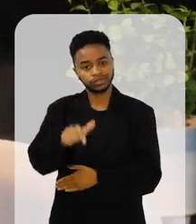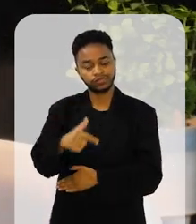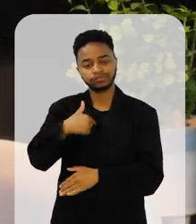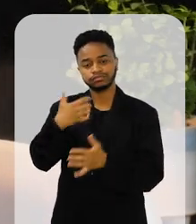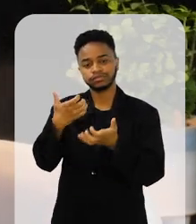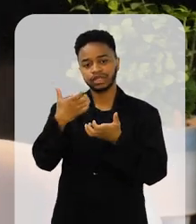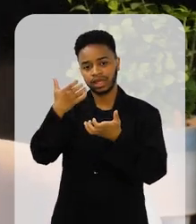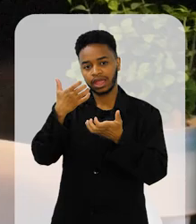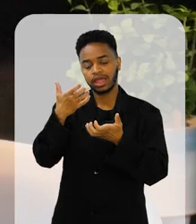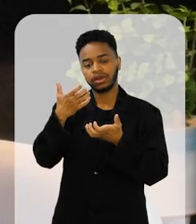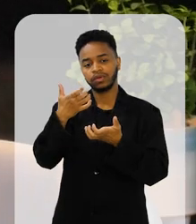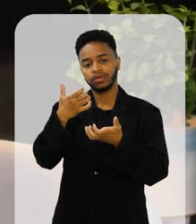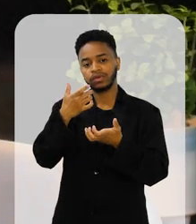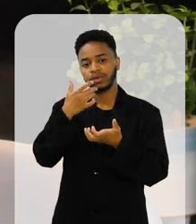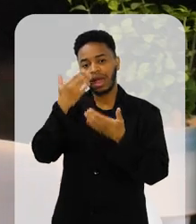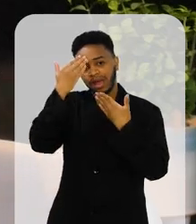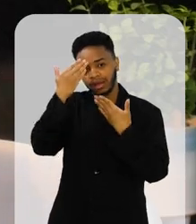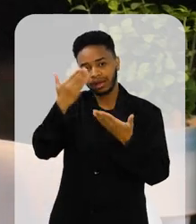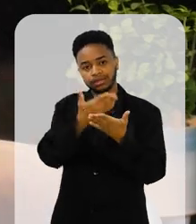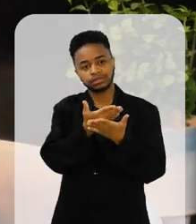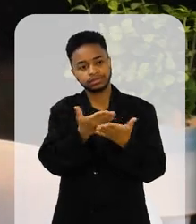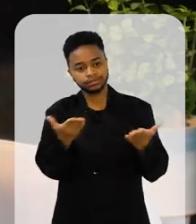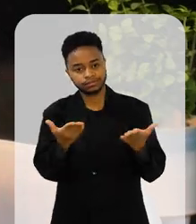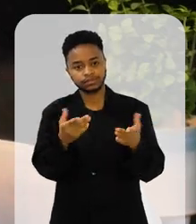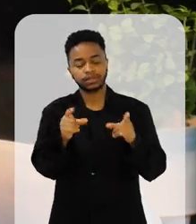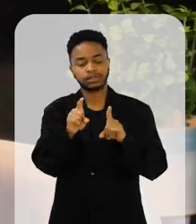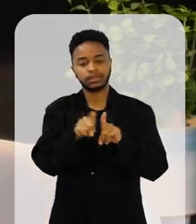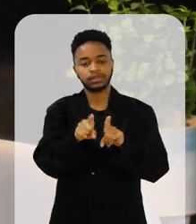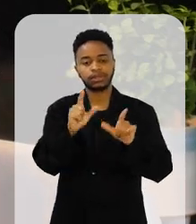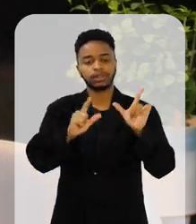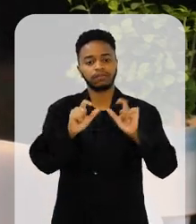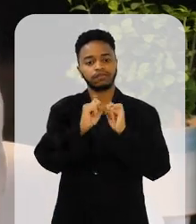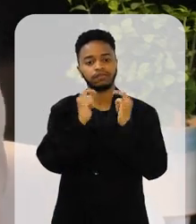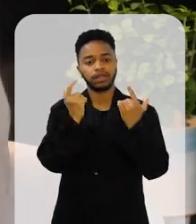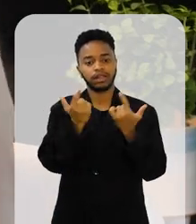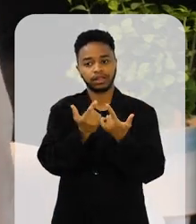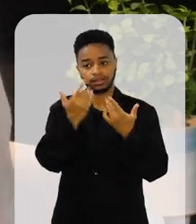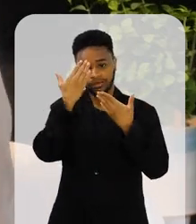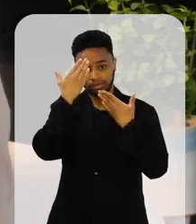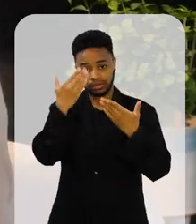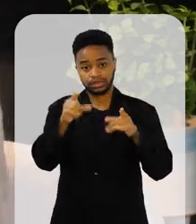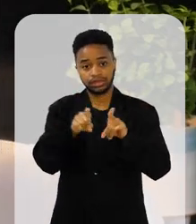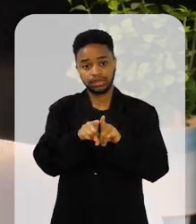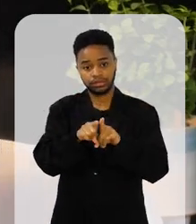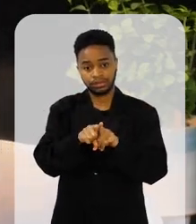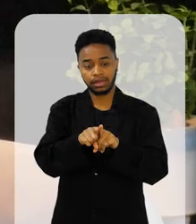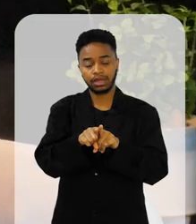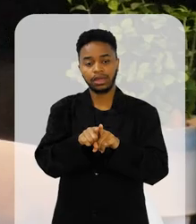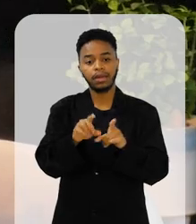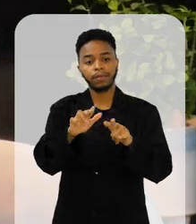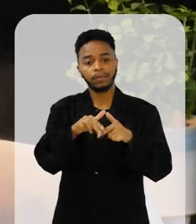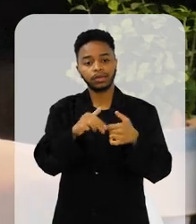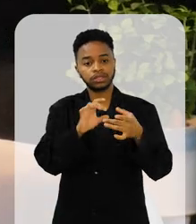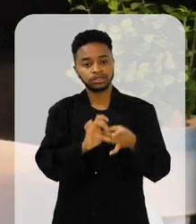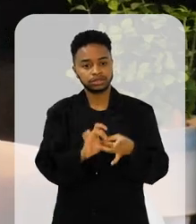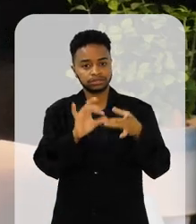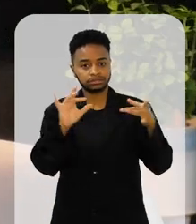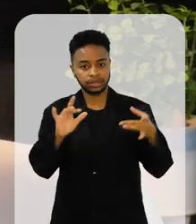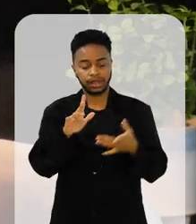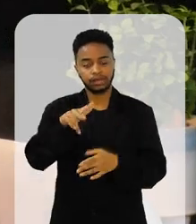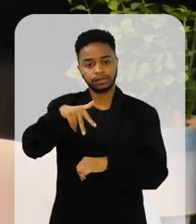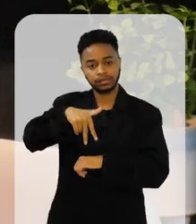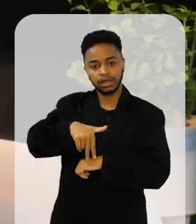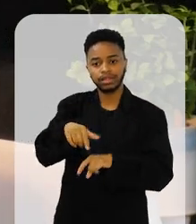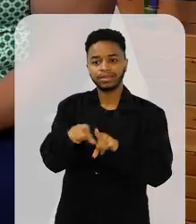vez, eu gostaria de reiterar o agradecimento da TV Alerj, o meu, Marieta, principalmente, pela disponibilidade,